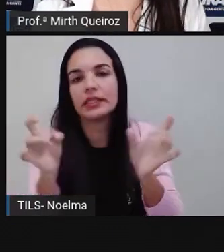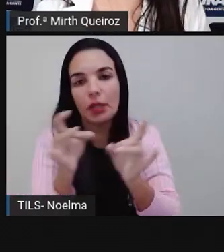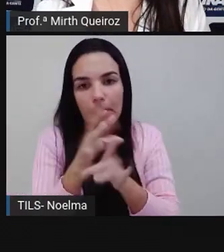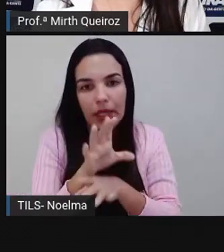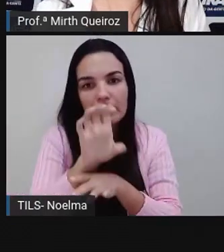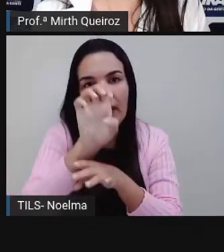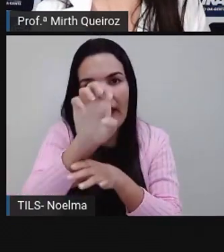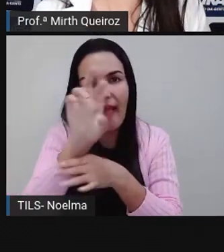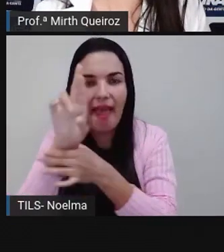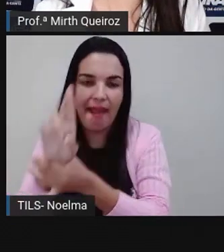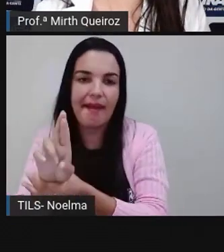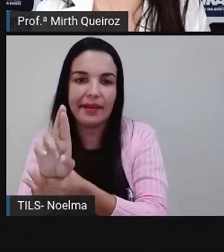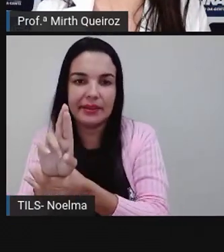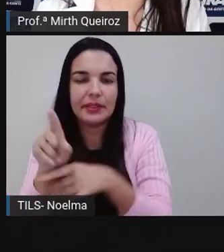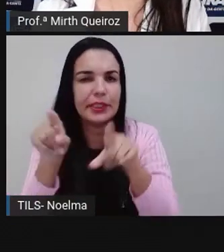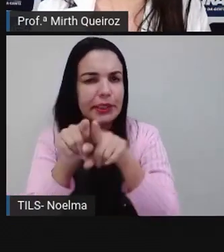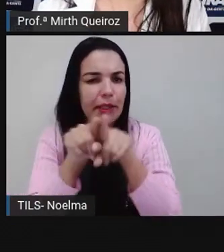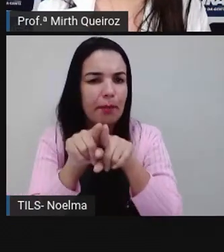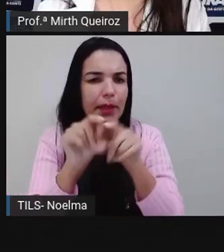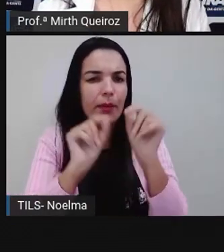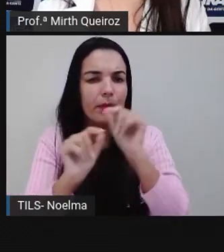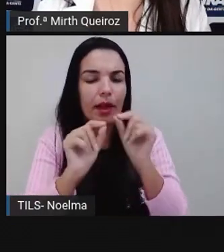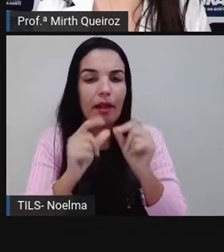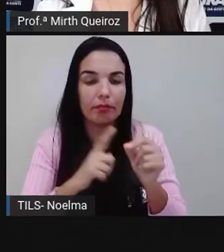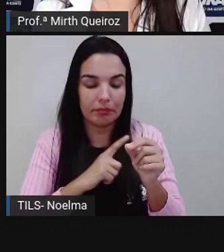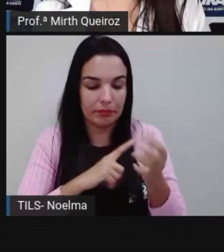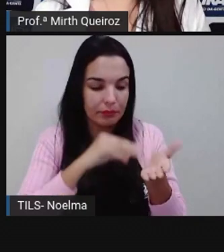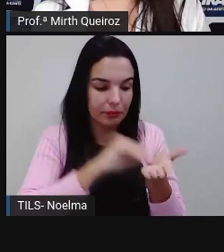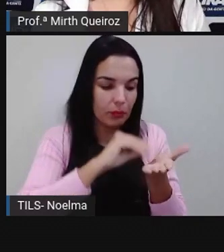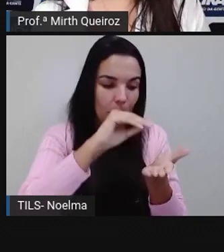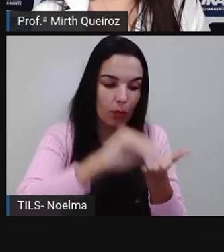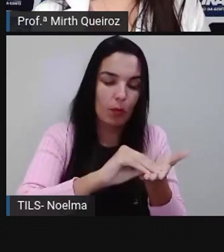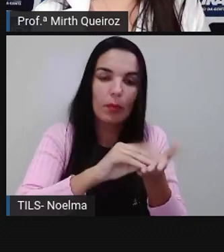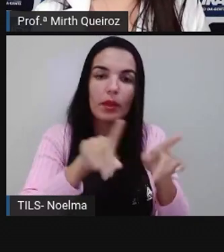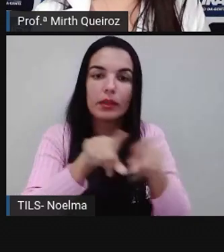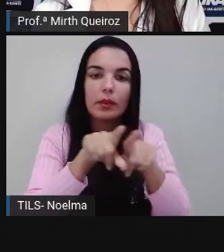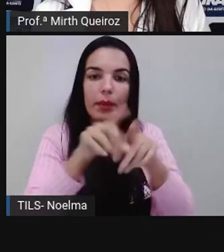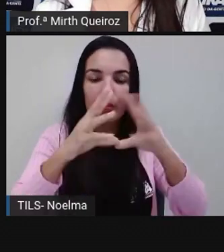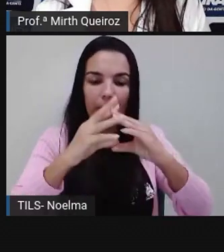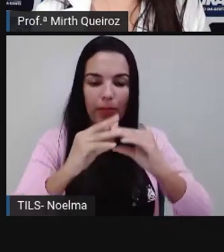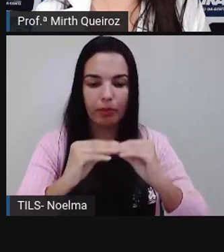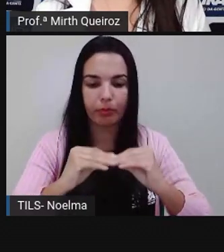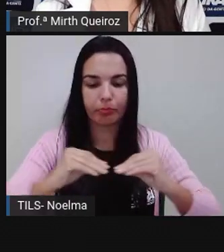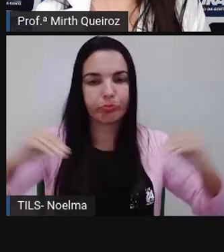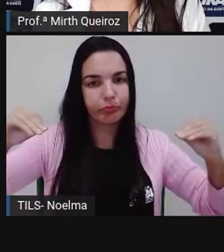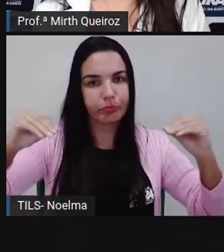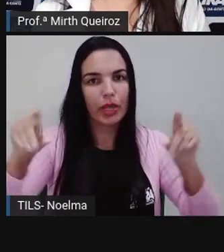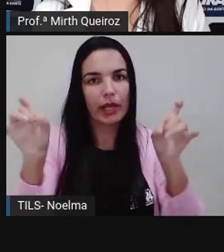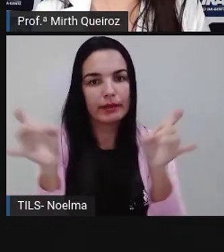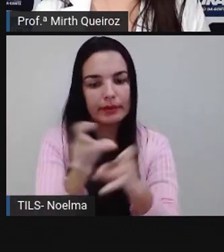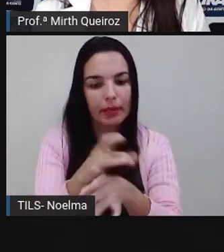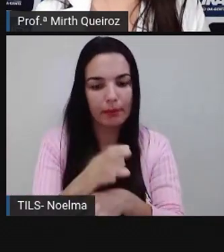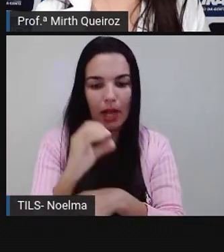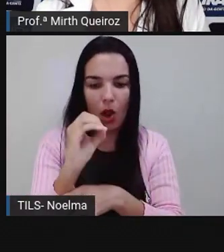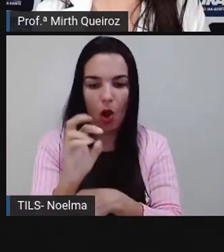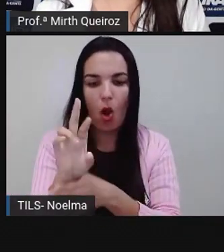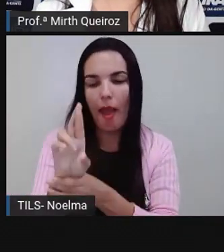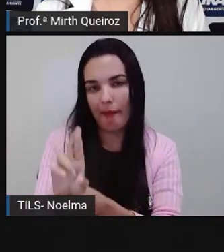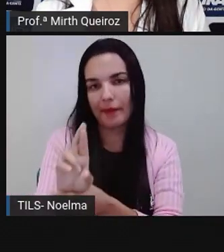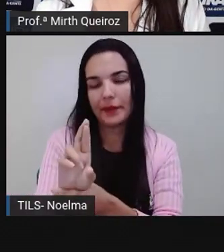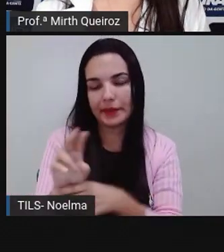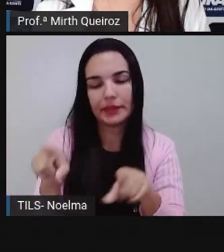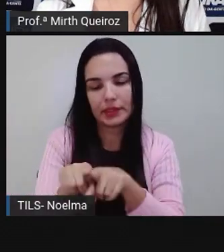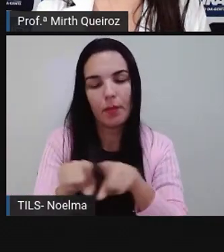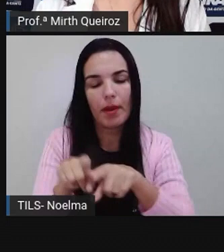terminados em ER, e nós temos compor, decompor, que termina aí em OR, e também são